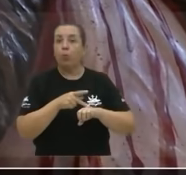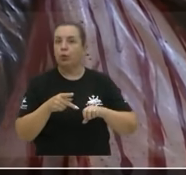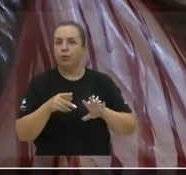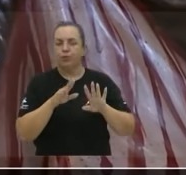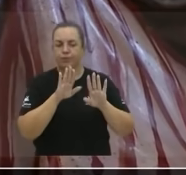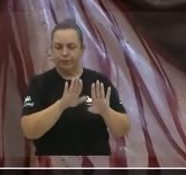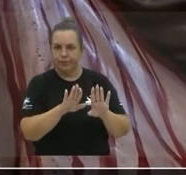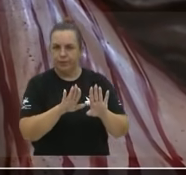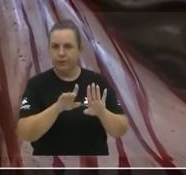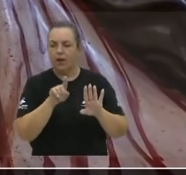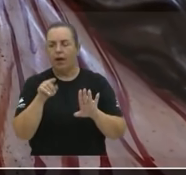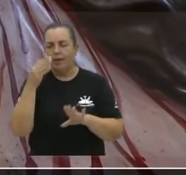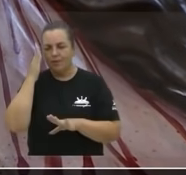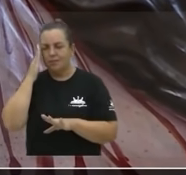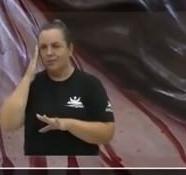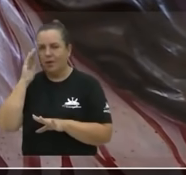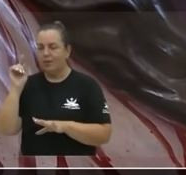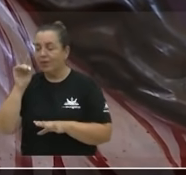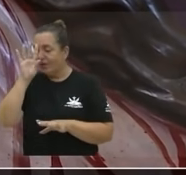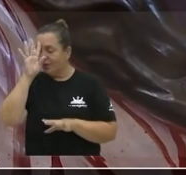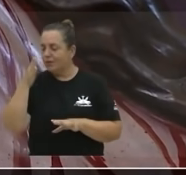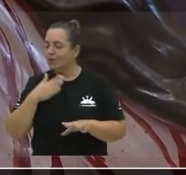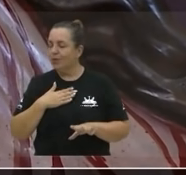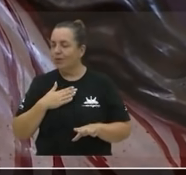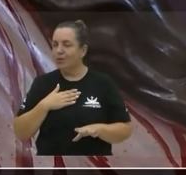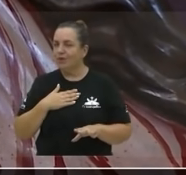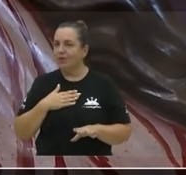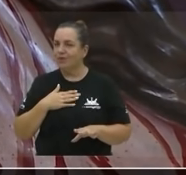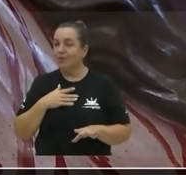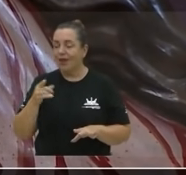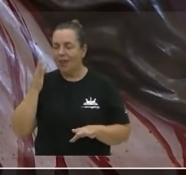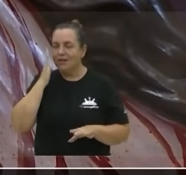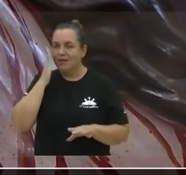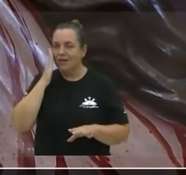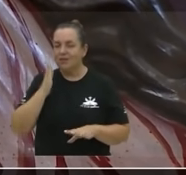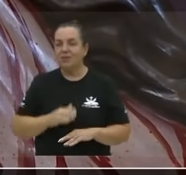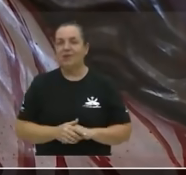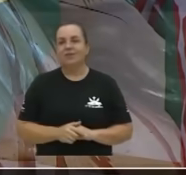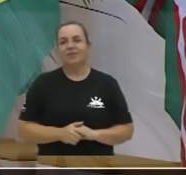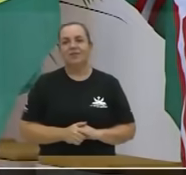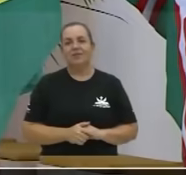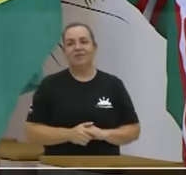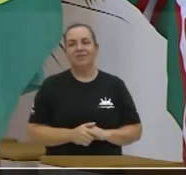ela está prevendo o dia da minha sepultura.